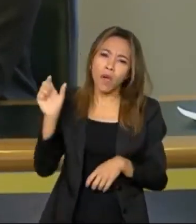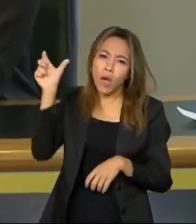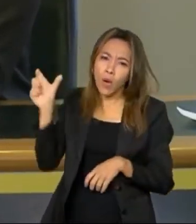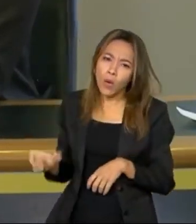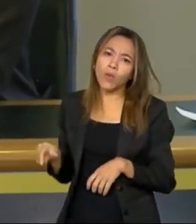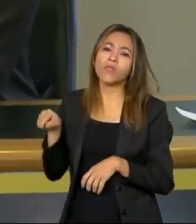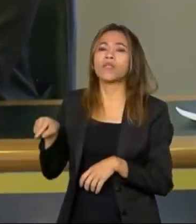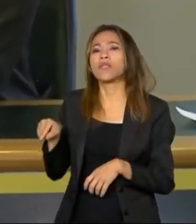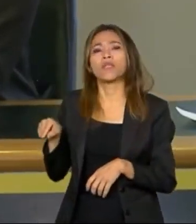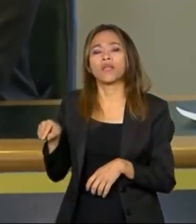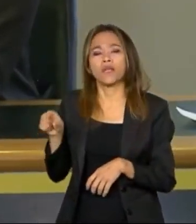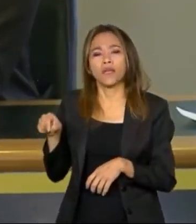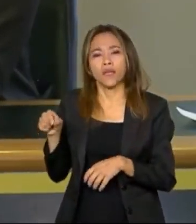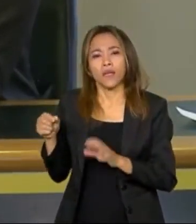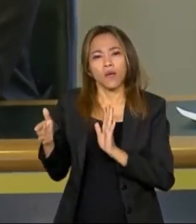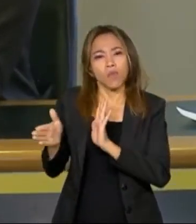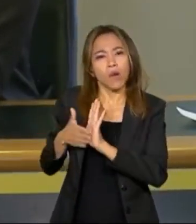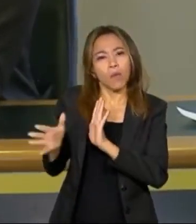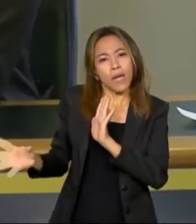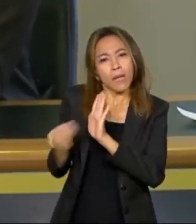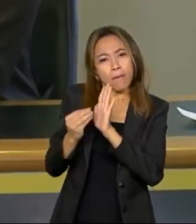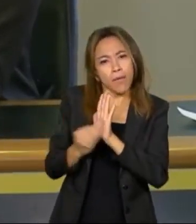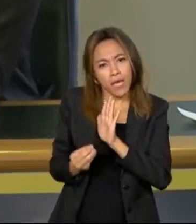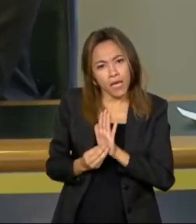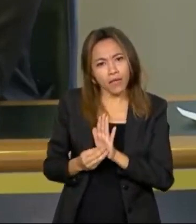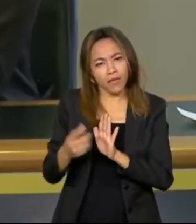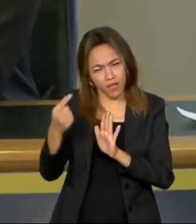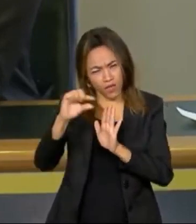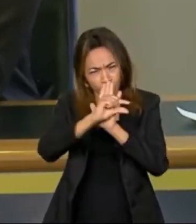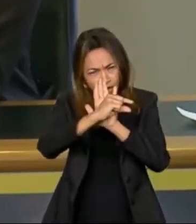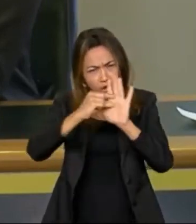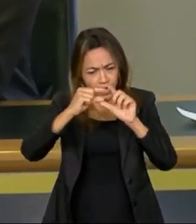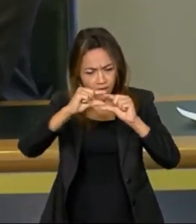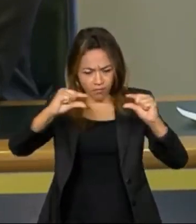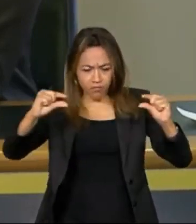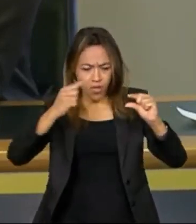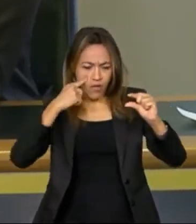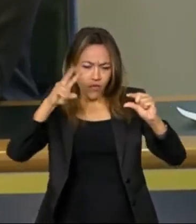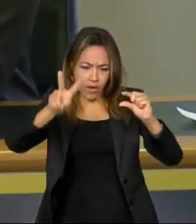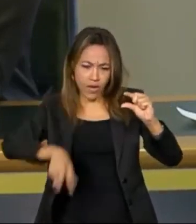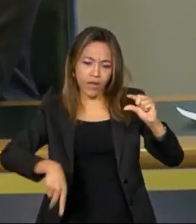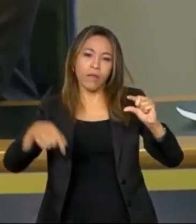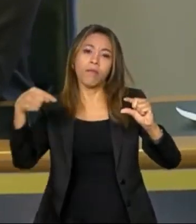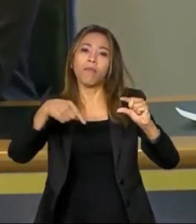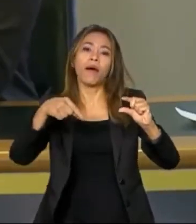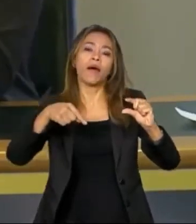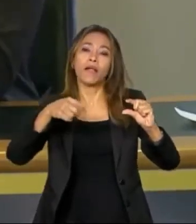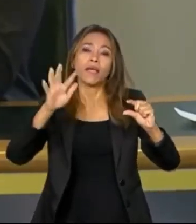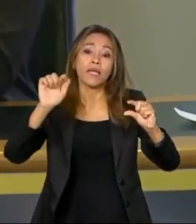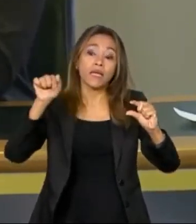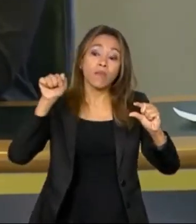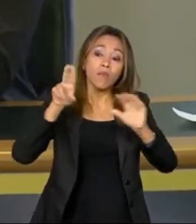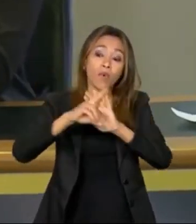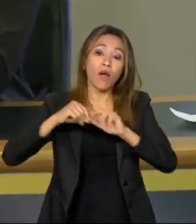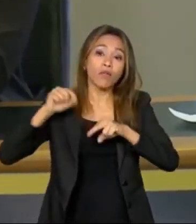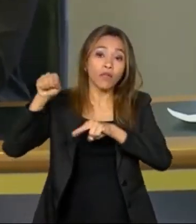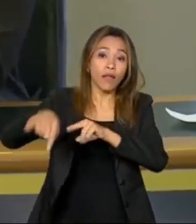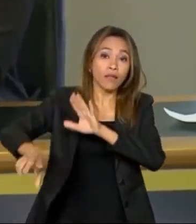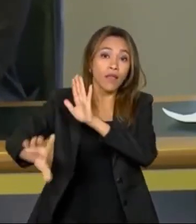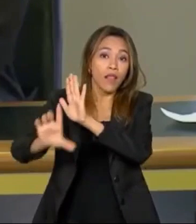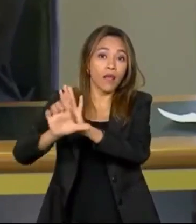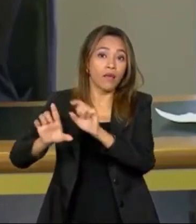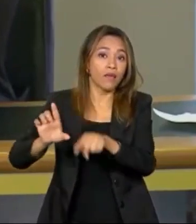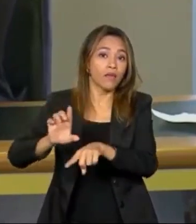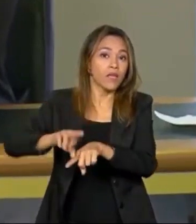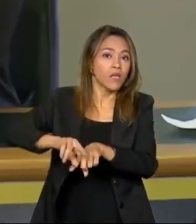uma emenda, 9 emendas, na verdade, mas uma delas, eu até vou ler um trechinho aqui, que é: para os fins desta lei, não se consideram a